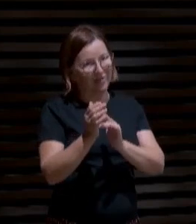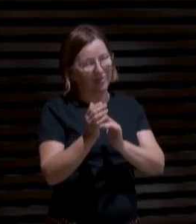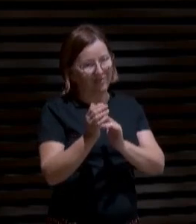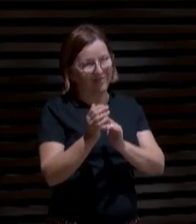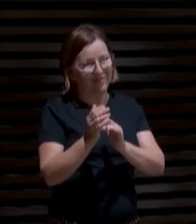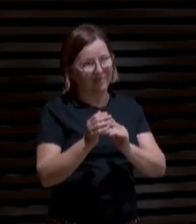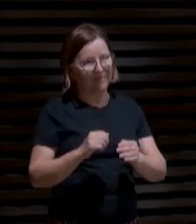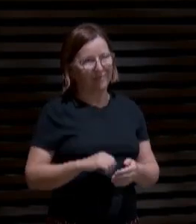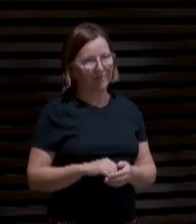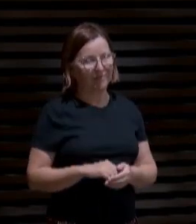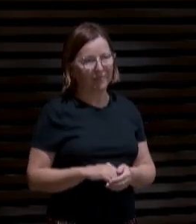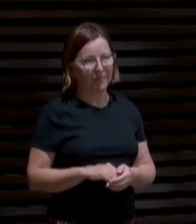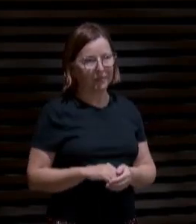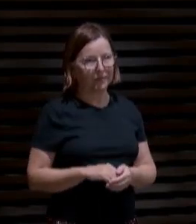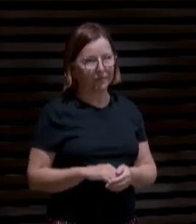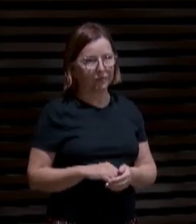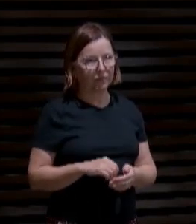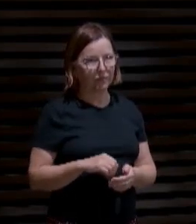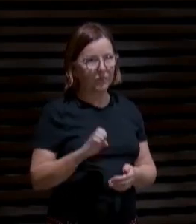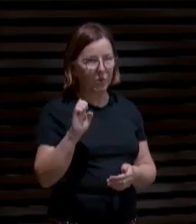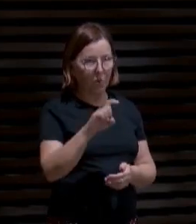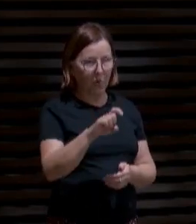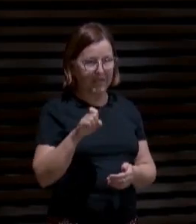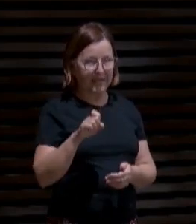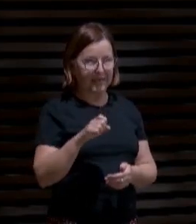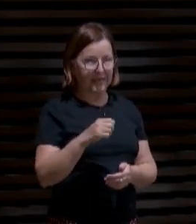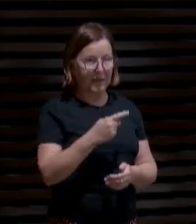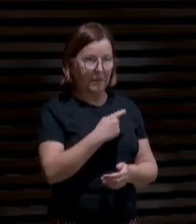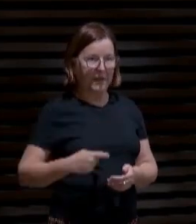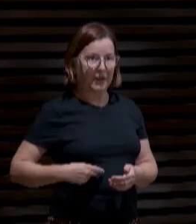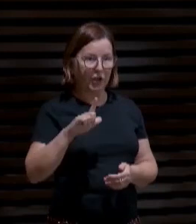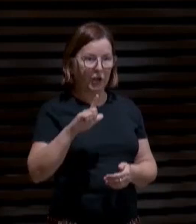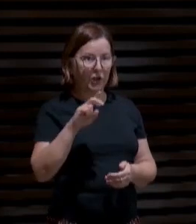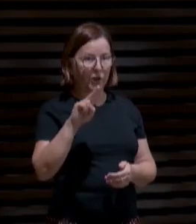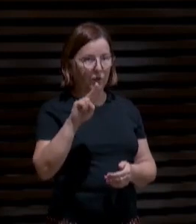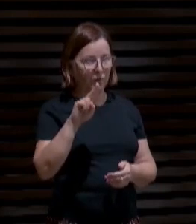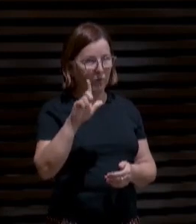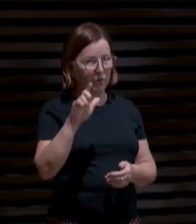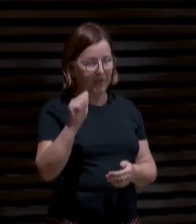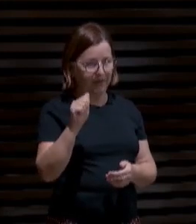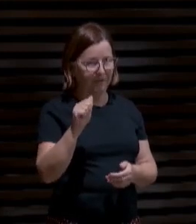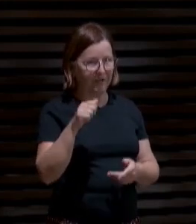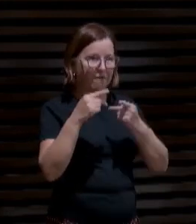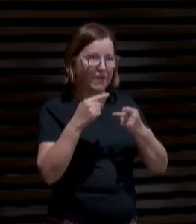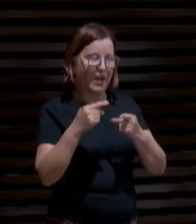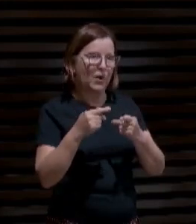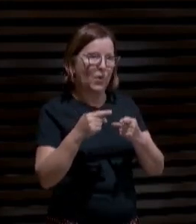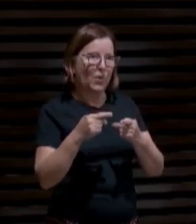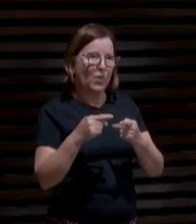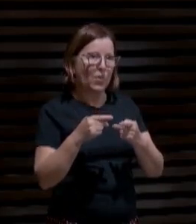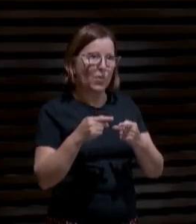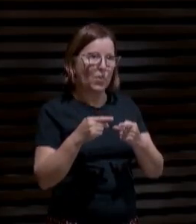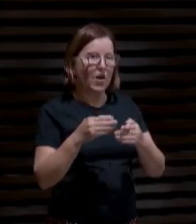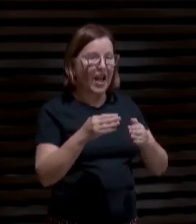anticristo. O ex-presidente Lula, esta semana, fez uma fala em favor do aborto, que até